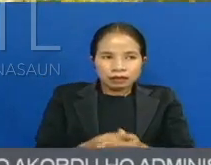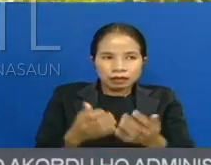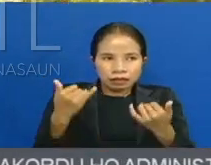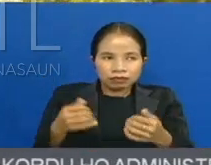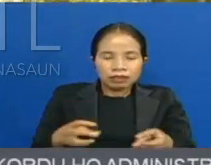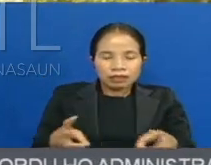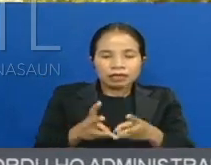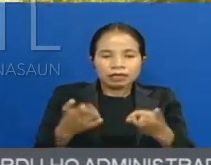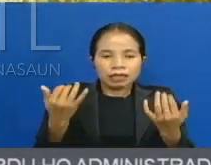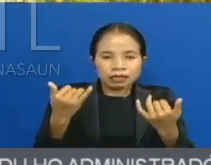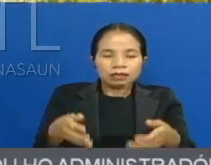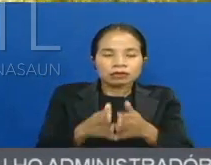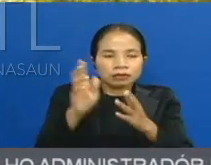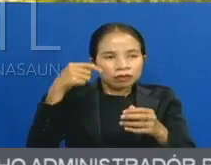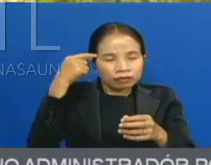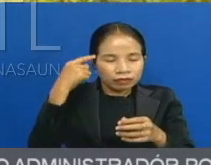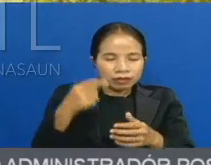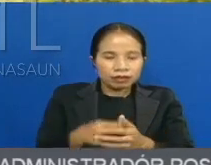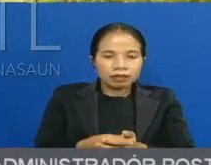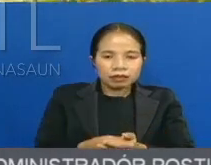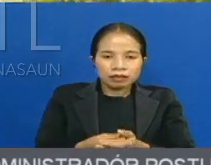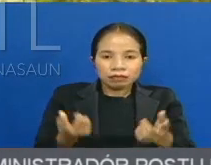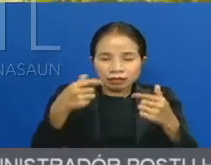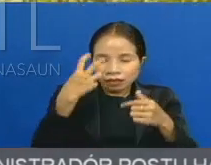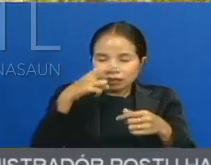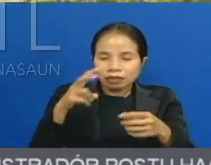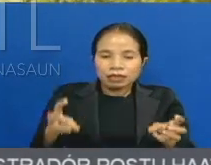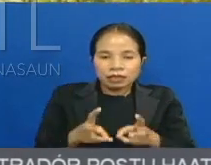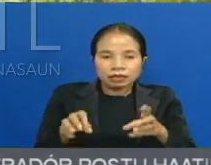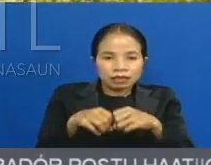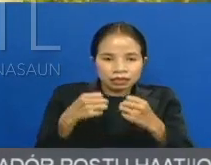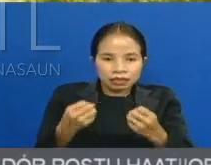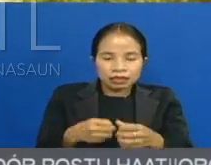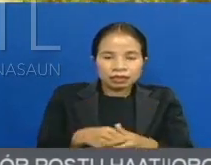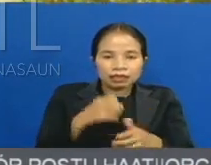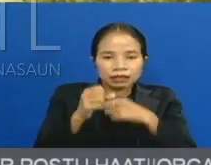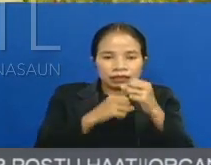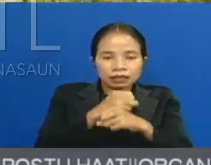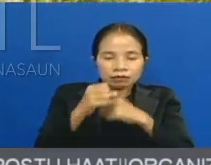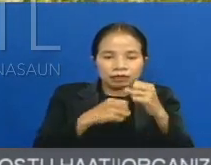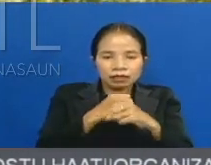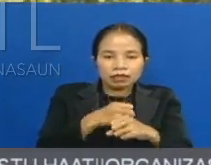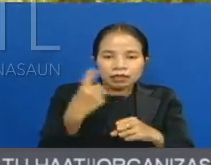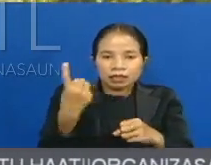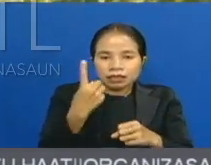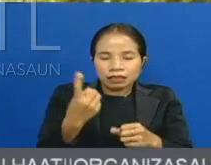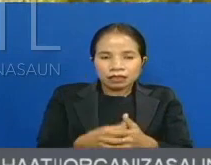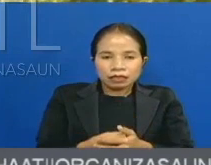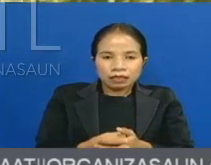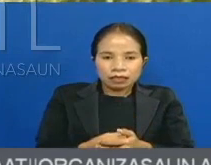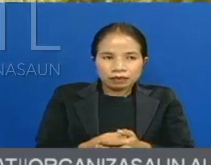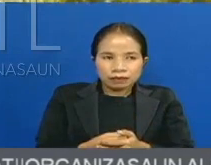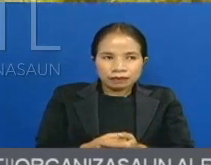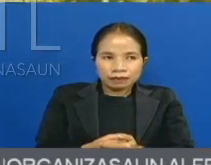nada, né? Agora depois o governo tenta matar dano estrada agora atas, né? Agora tinha demais, a estrada era fogo na puta, era